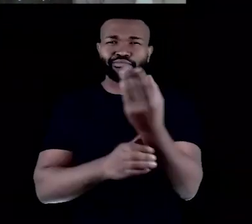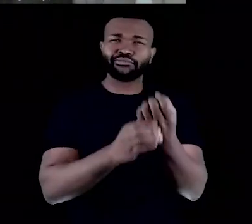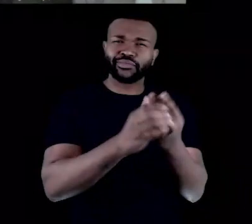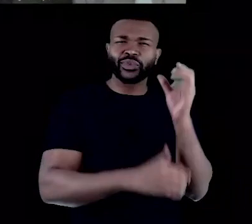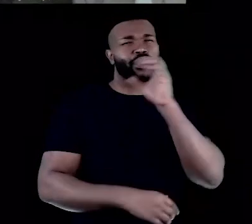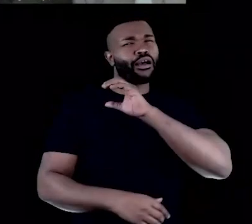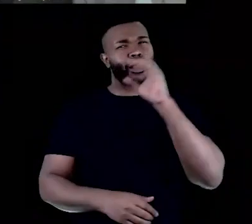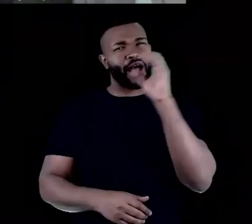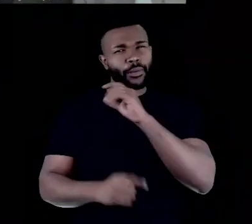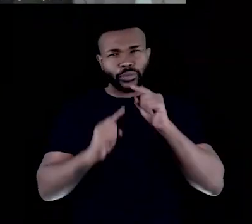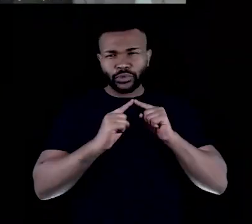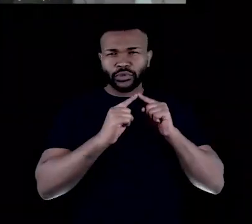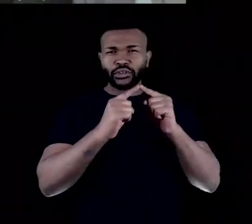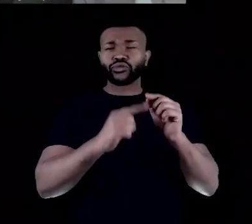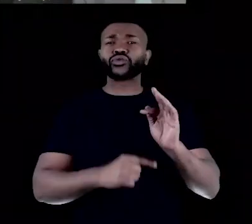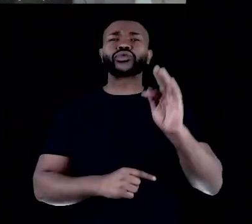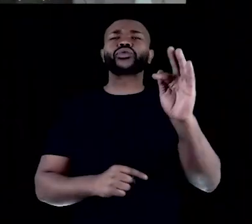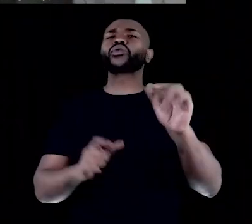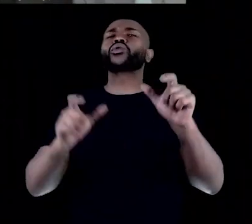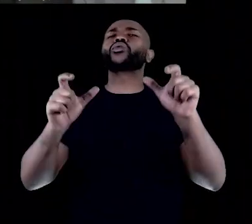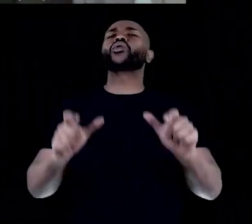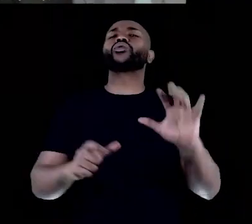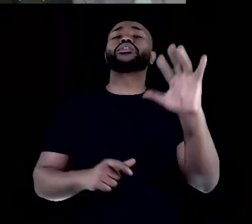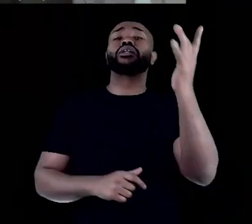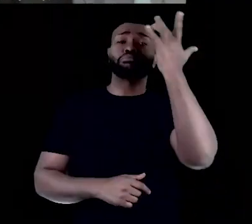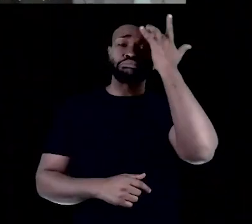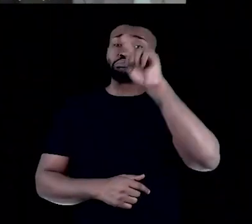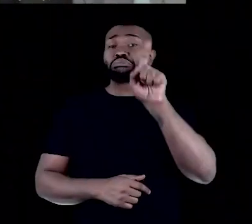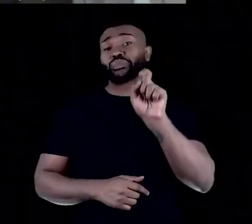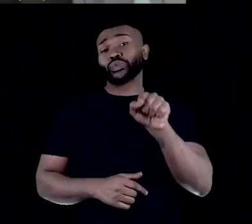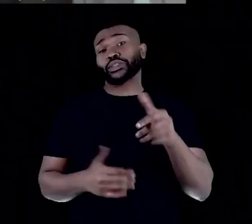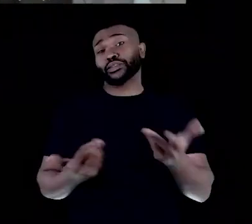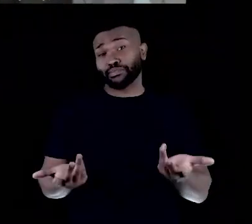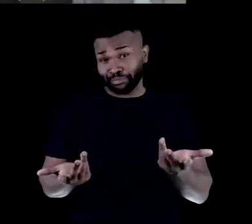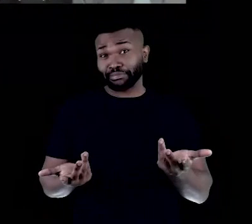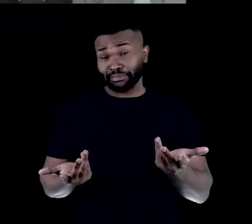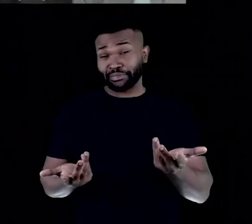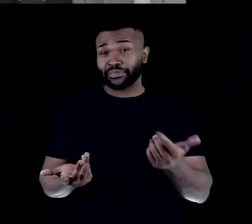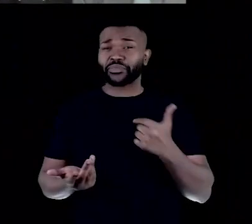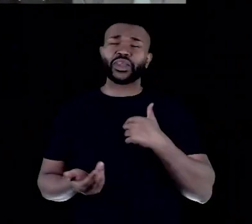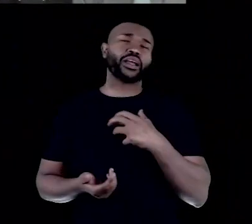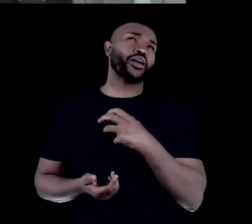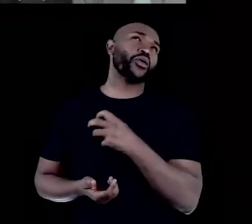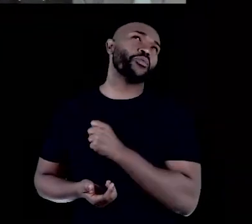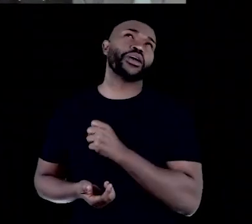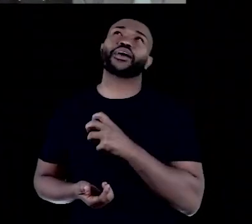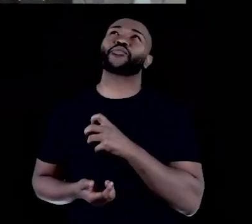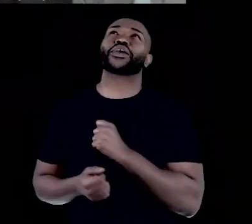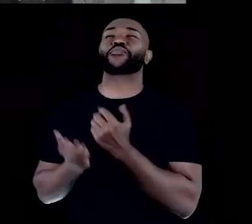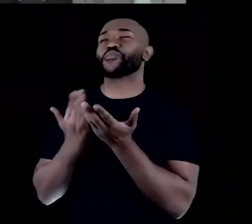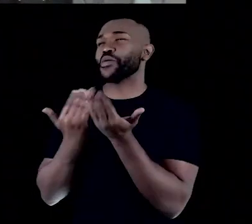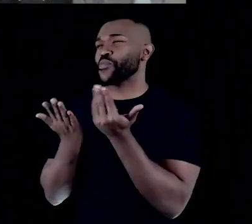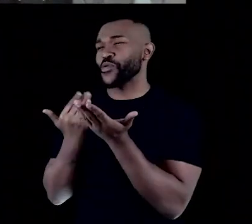E indo cada vez mais rápido em direção ao futuro. Onde dará? Não sei. Fica a reflexão. Eu